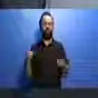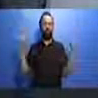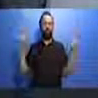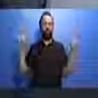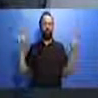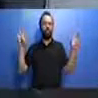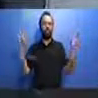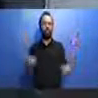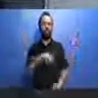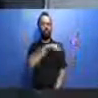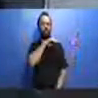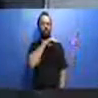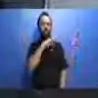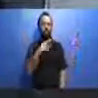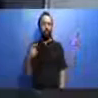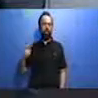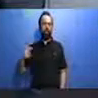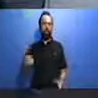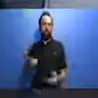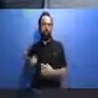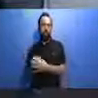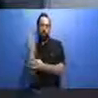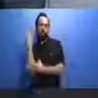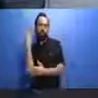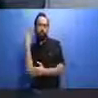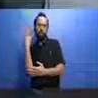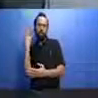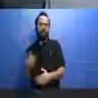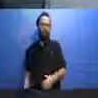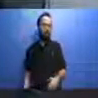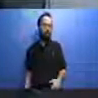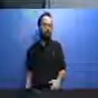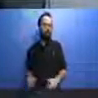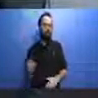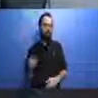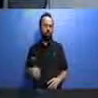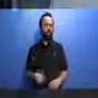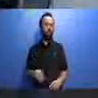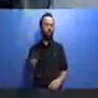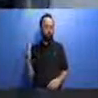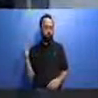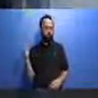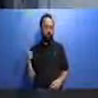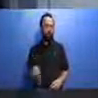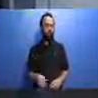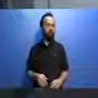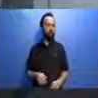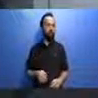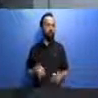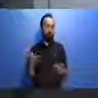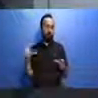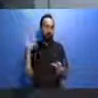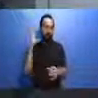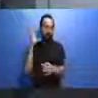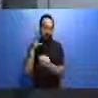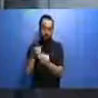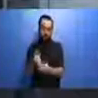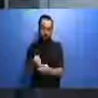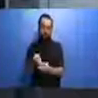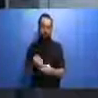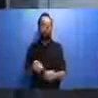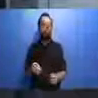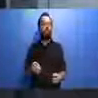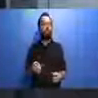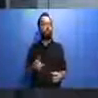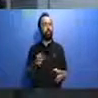os Primeiros Animais, com uma ênfase especial nos poríferos. Nessa aula eu farei um resumo sobre os principais